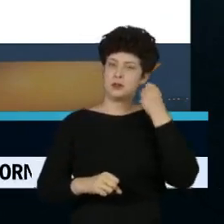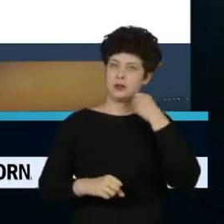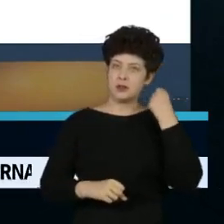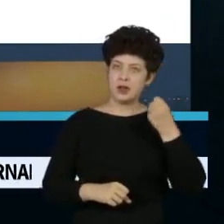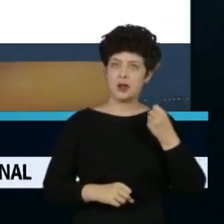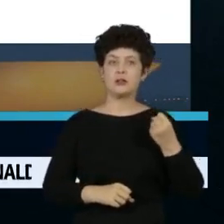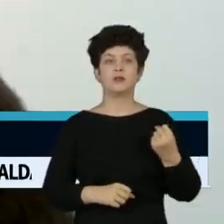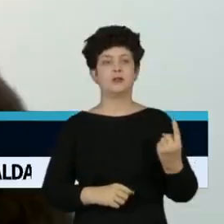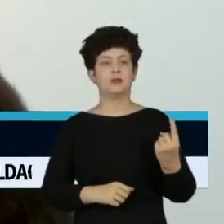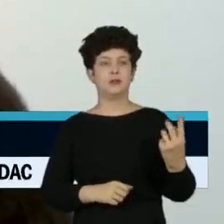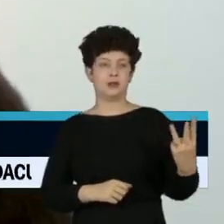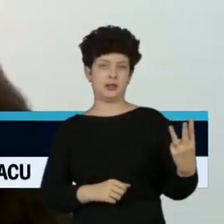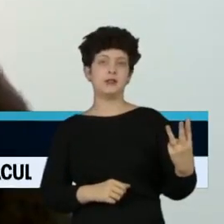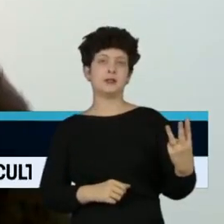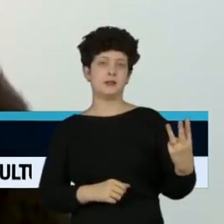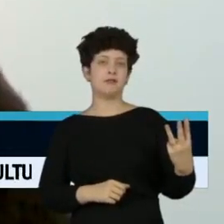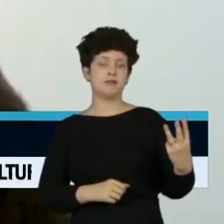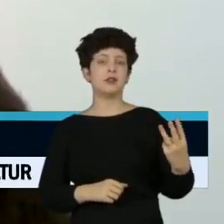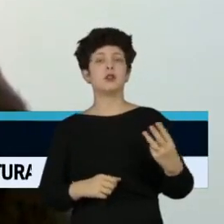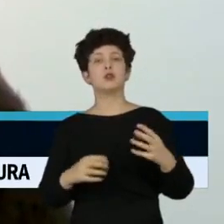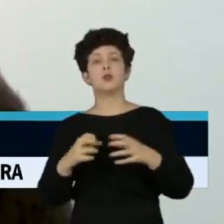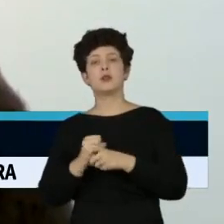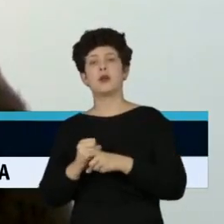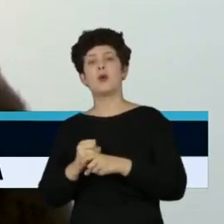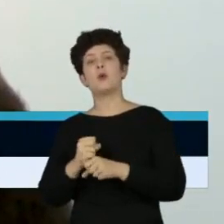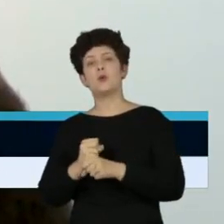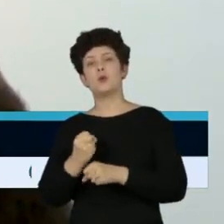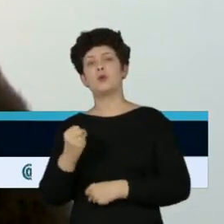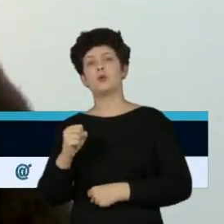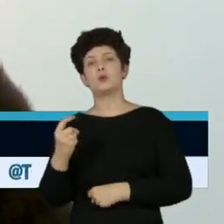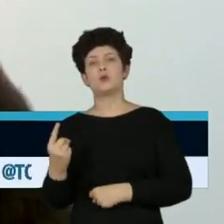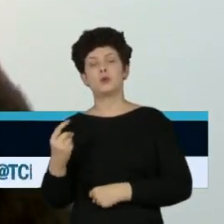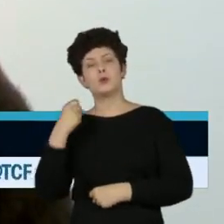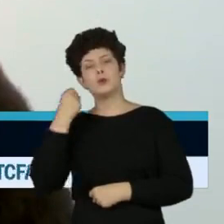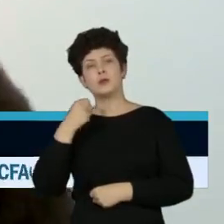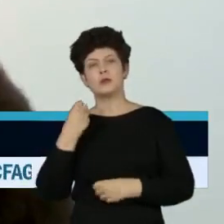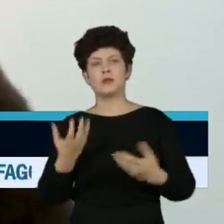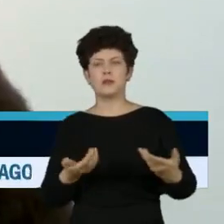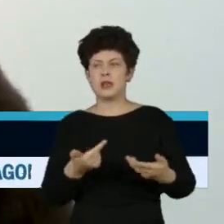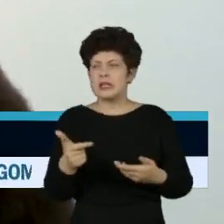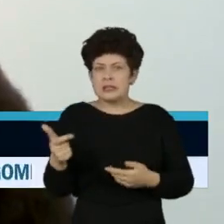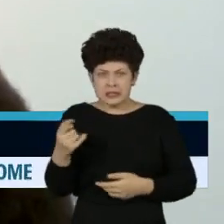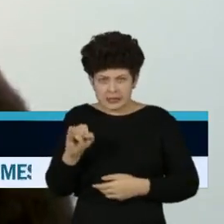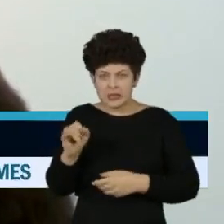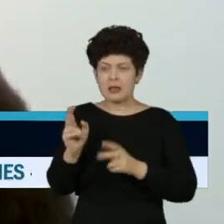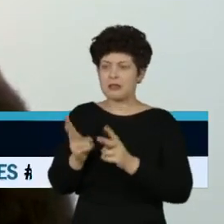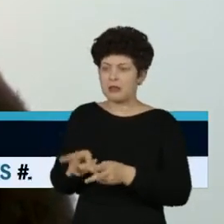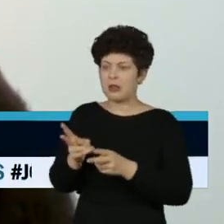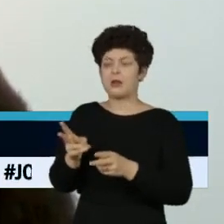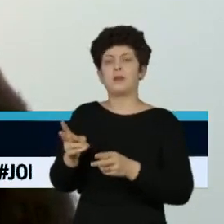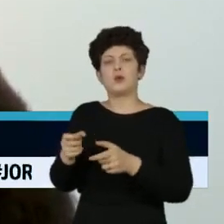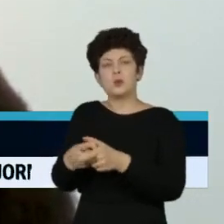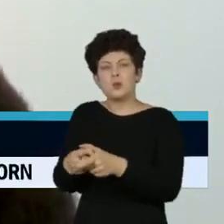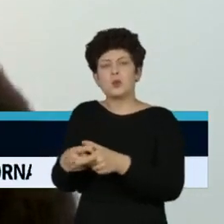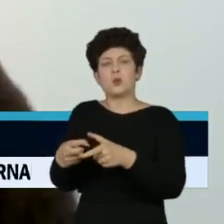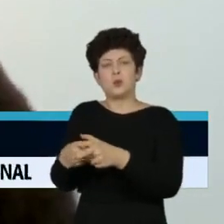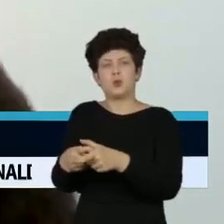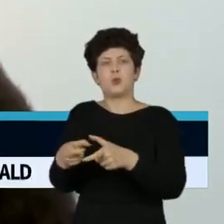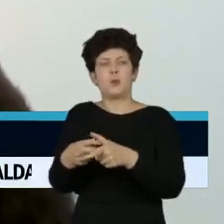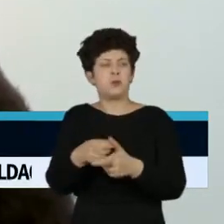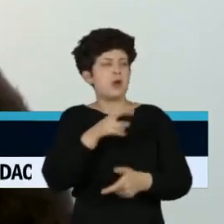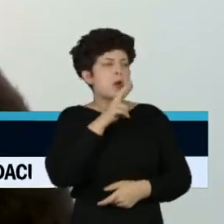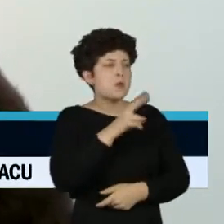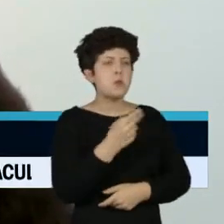81 senadores. Se você não tem representação desses grupos, as respostas sempre vão ser insuficientes